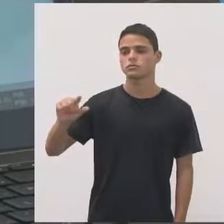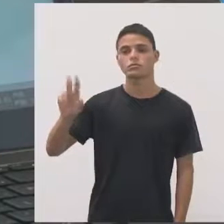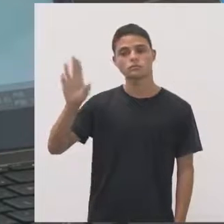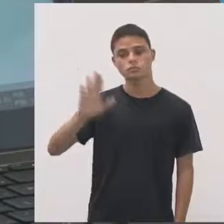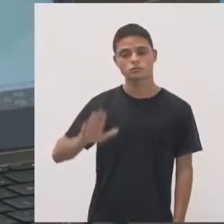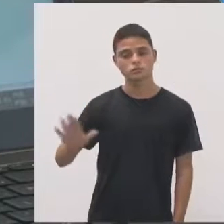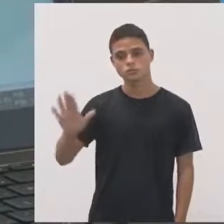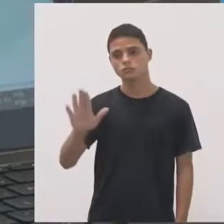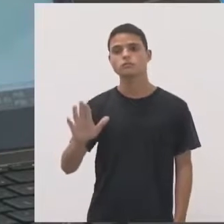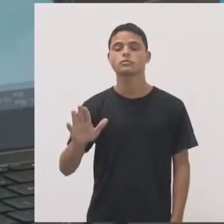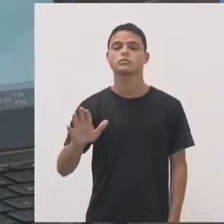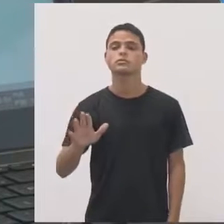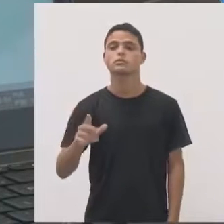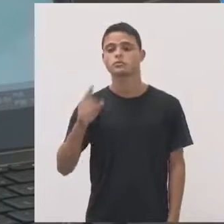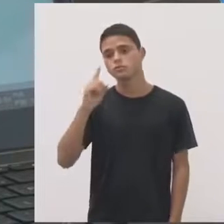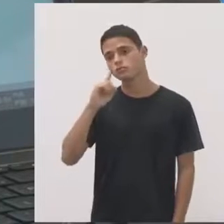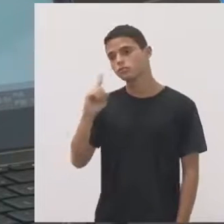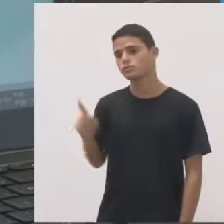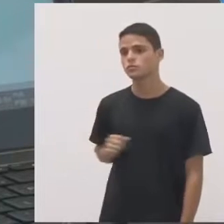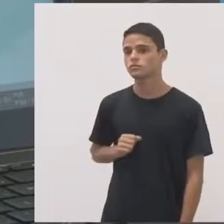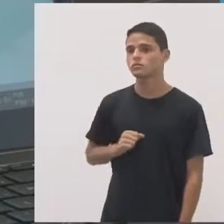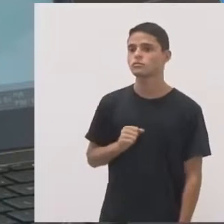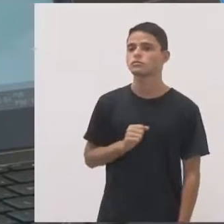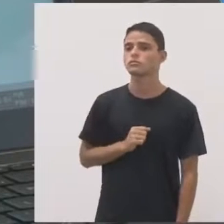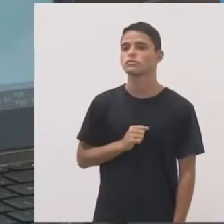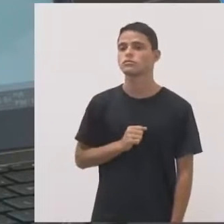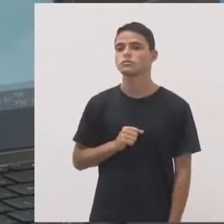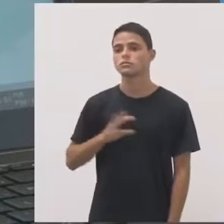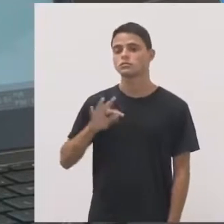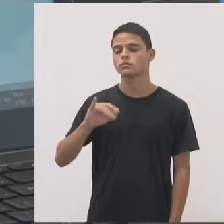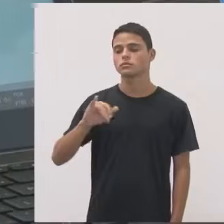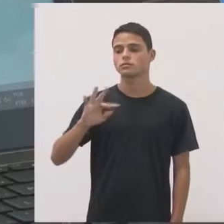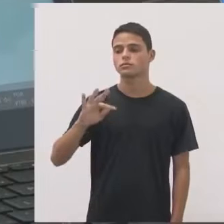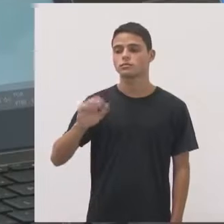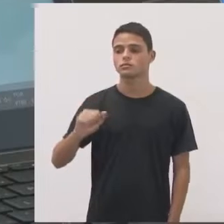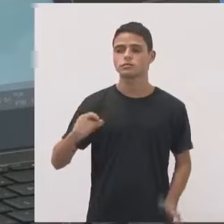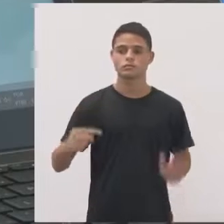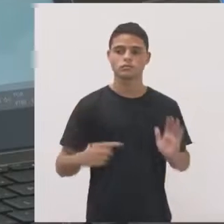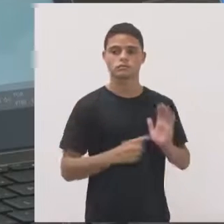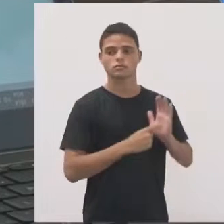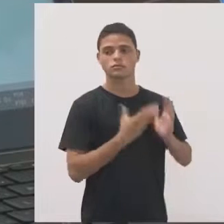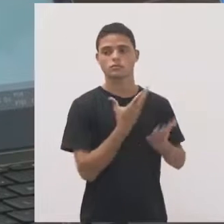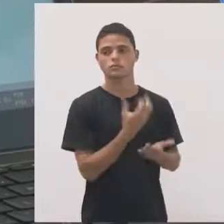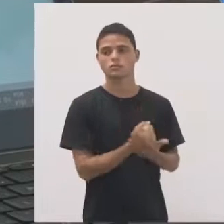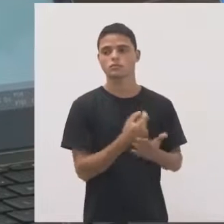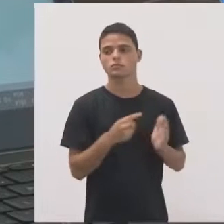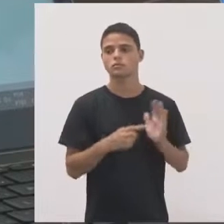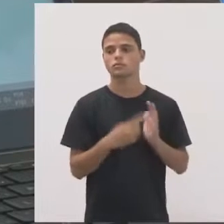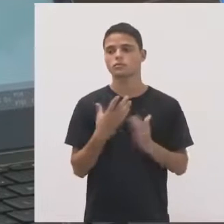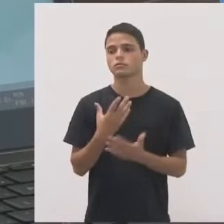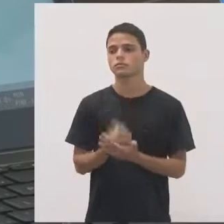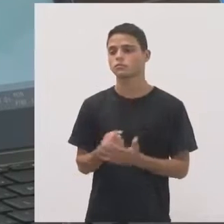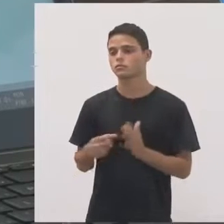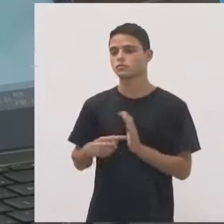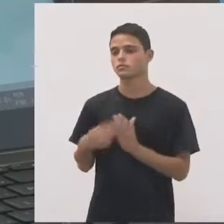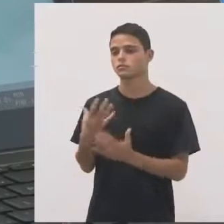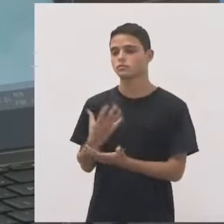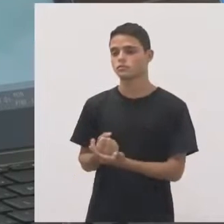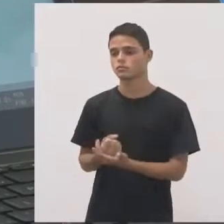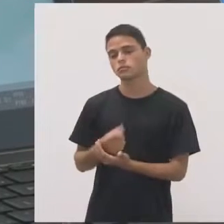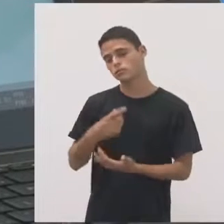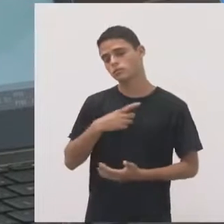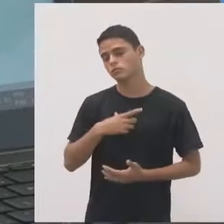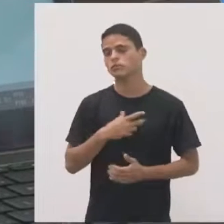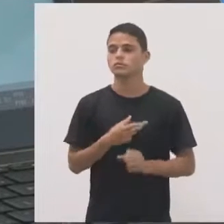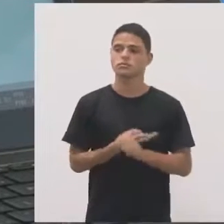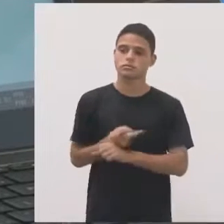usam, tá? O Office, tem o Adobe, tem o Teams. Aí, teoricamente, é só clicar e baixar? Só clicar e baixar. Navegadores, tem todos